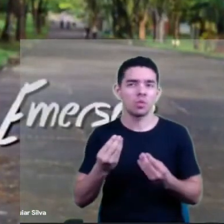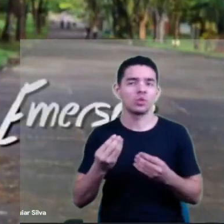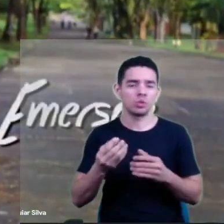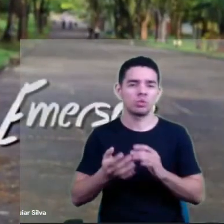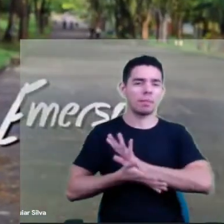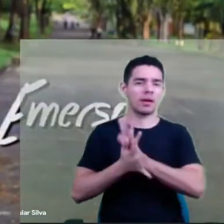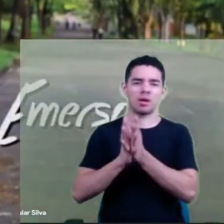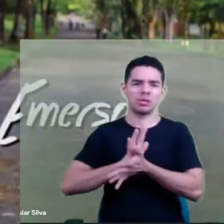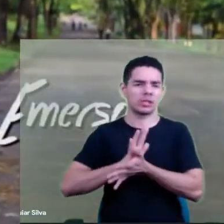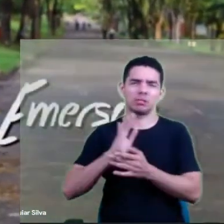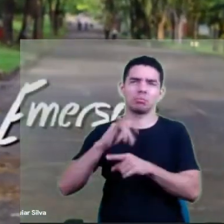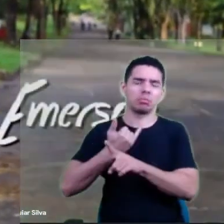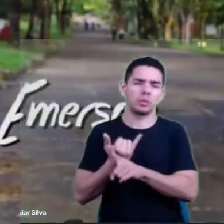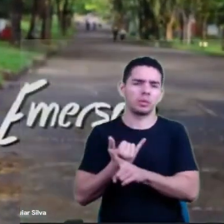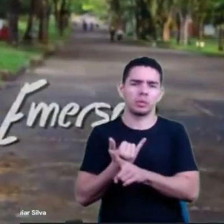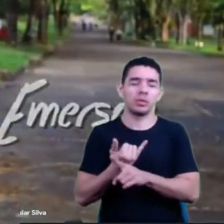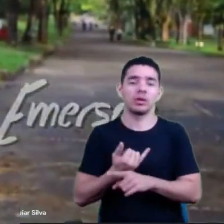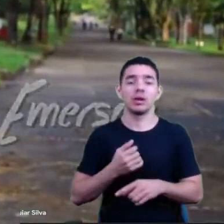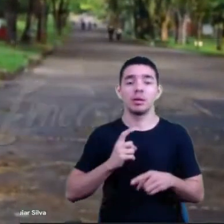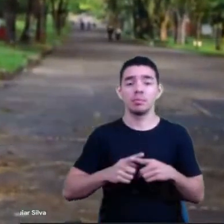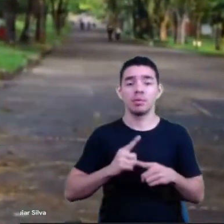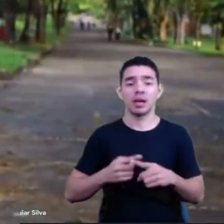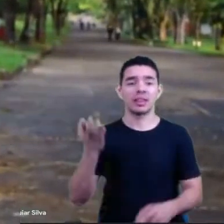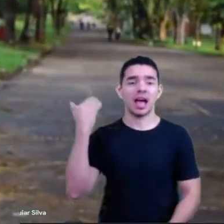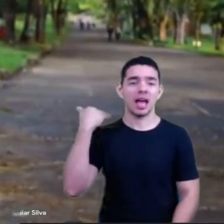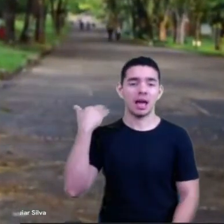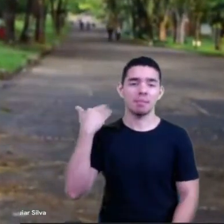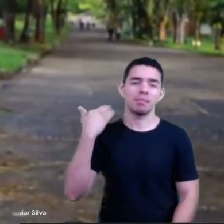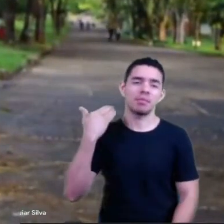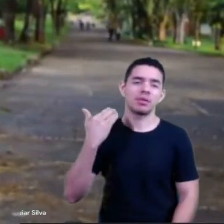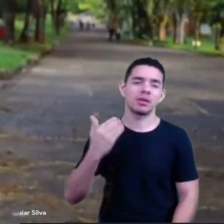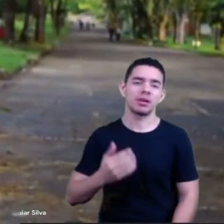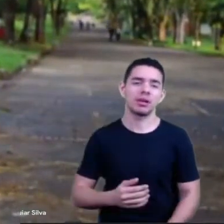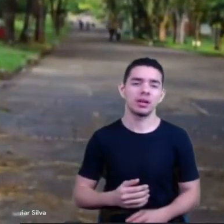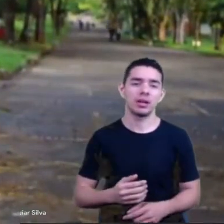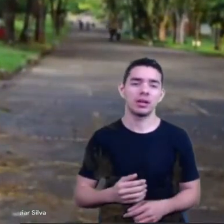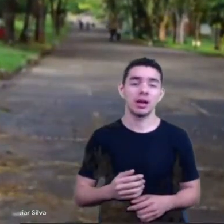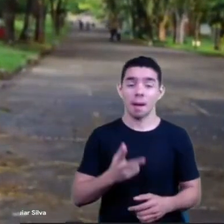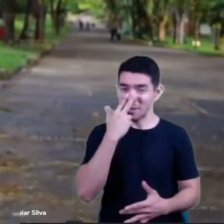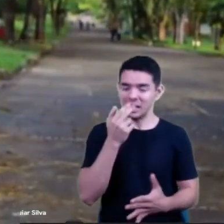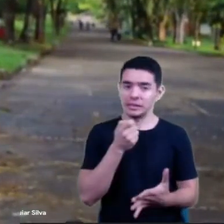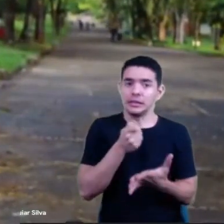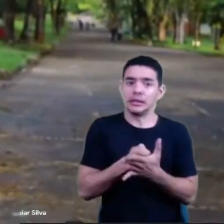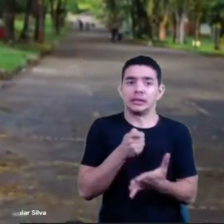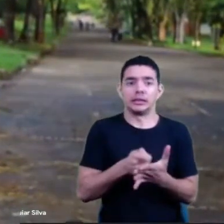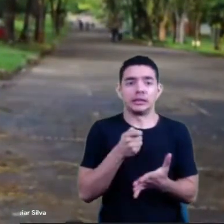discriminado, também talvez não sofri muito bullying, por ter crescido numa época um pouco mais